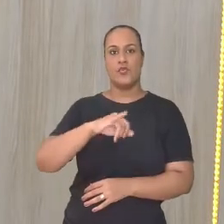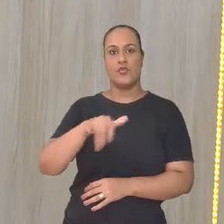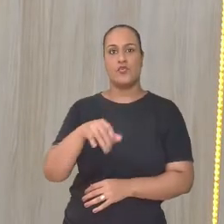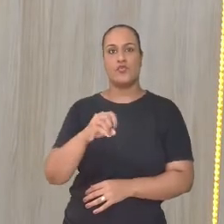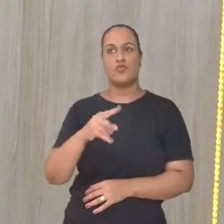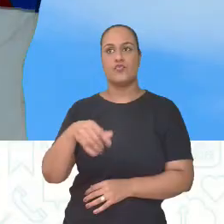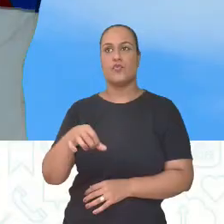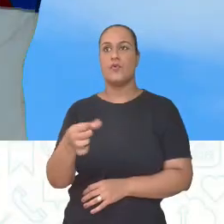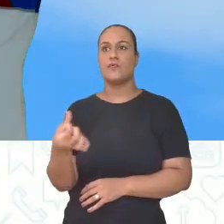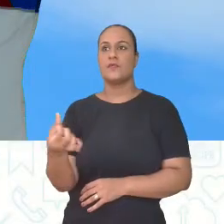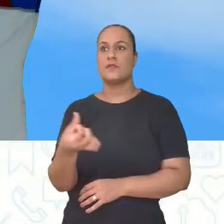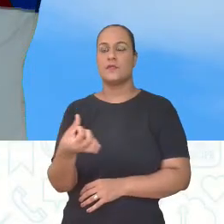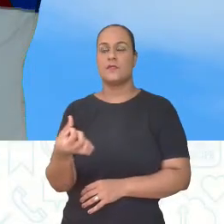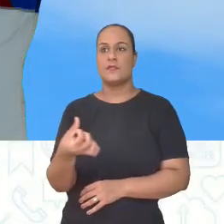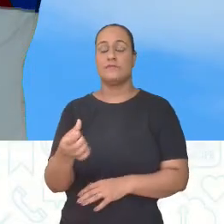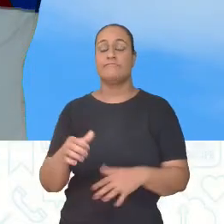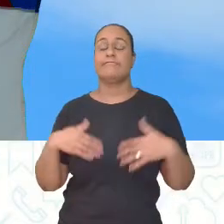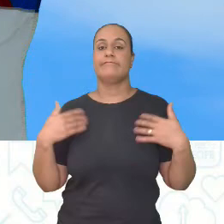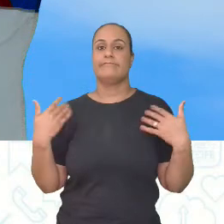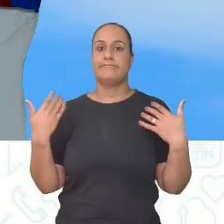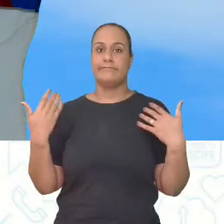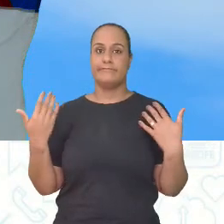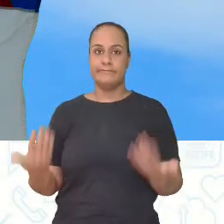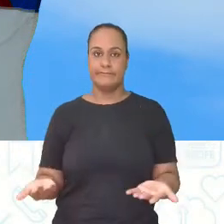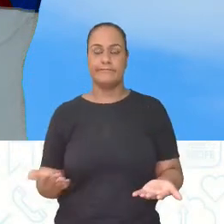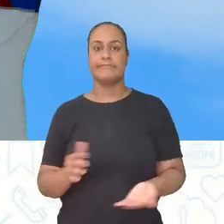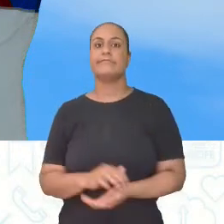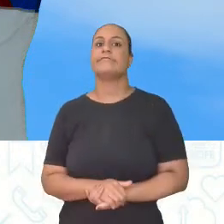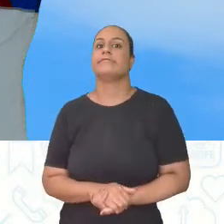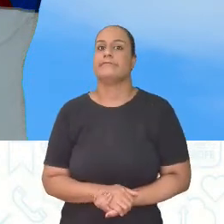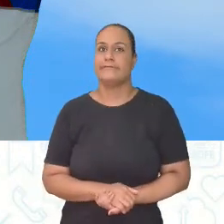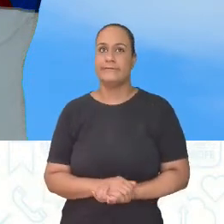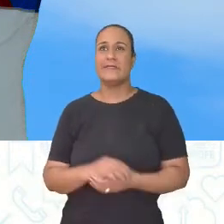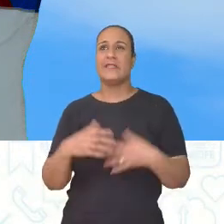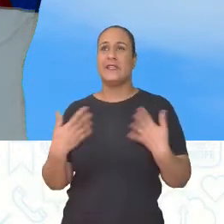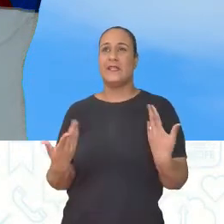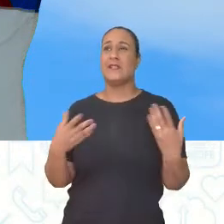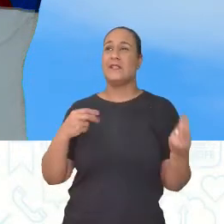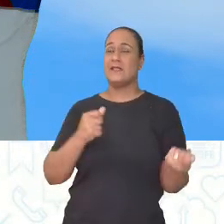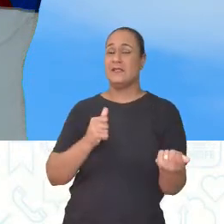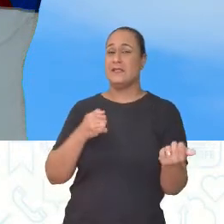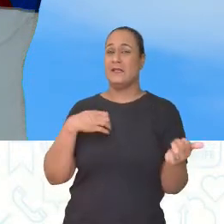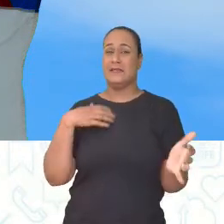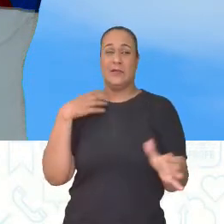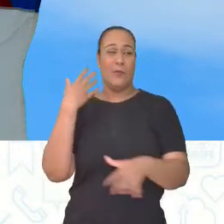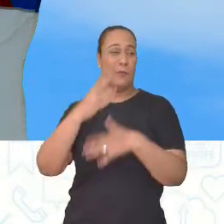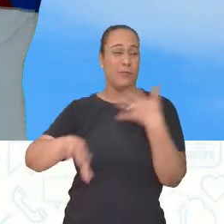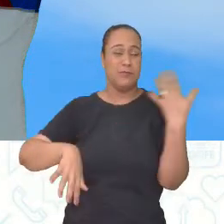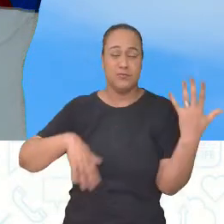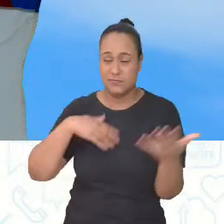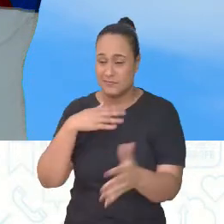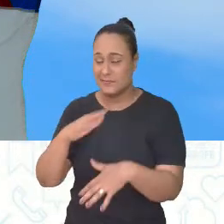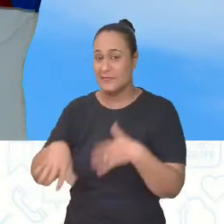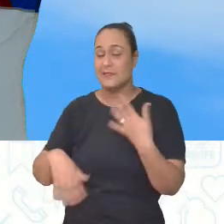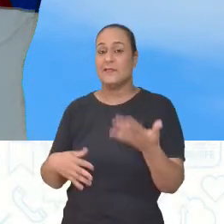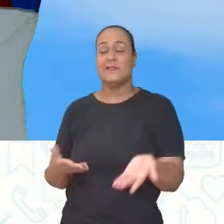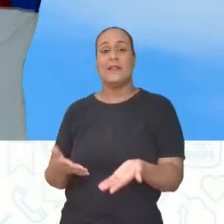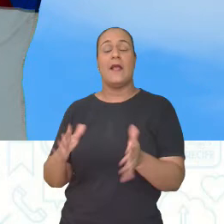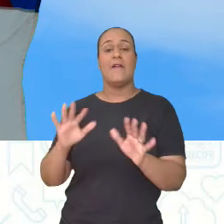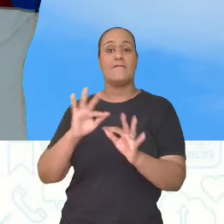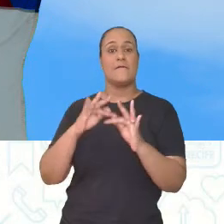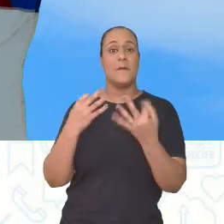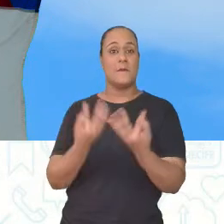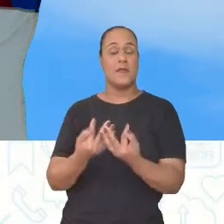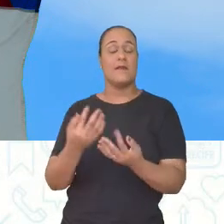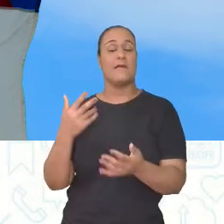certo? E aí, gente, dentro desse buruçu todo, olha vamos dizer assim, aí, dessa ó, confusão toda, dessa chegada da família